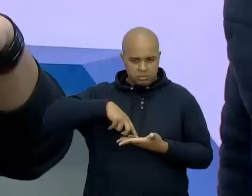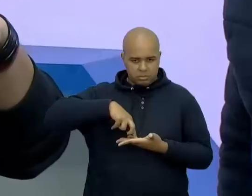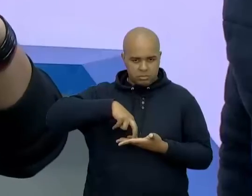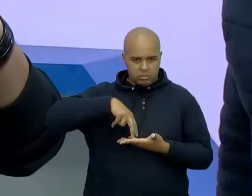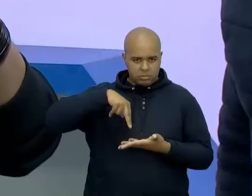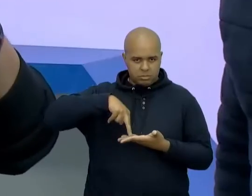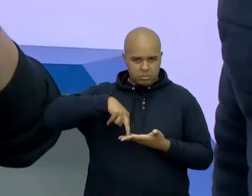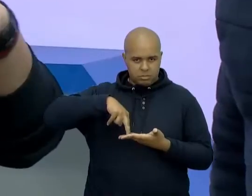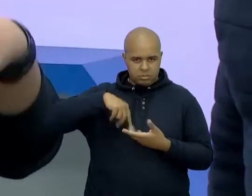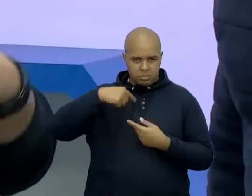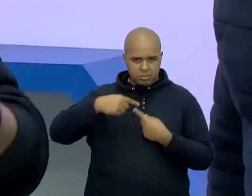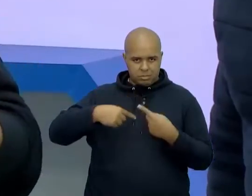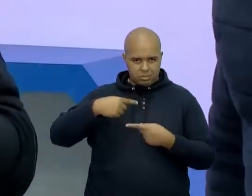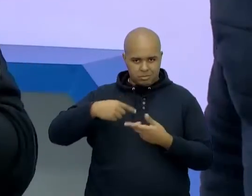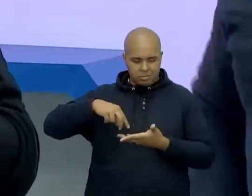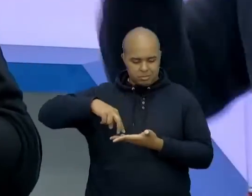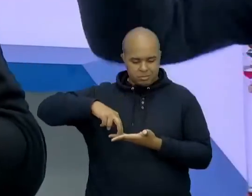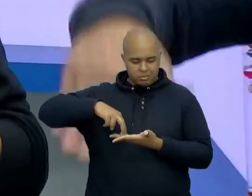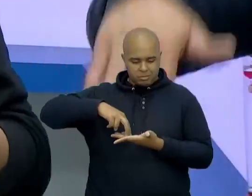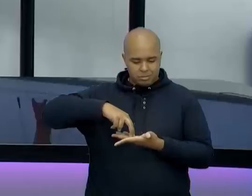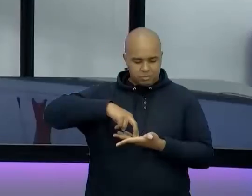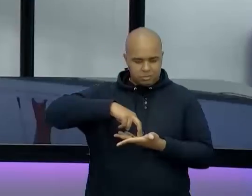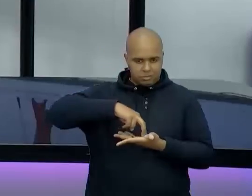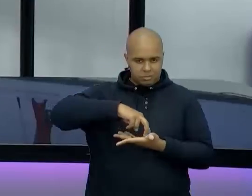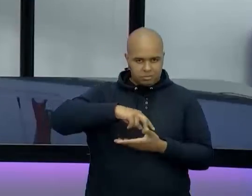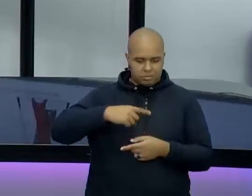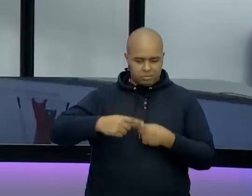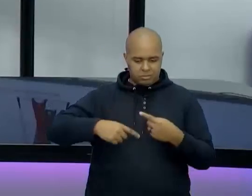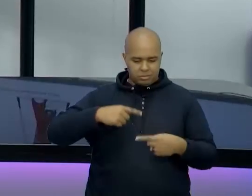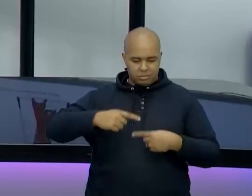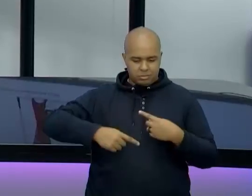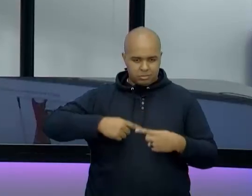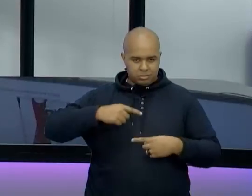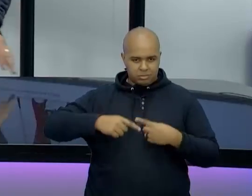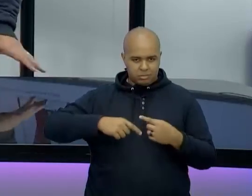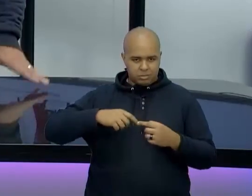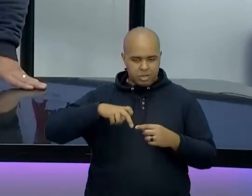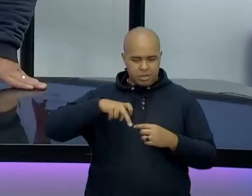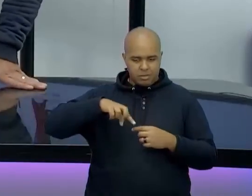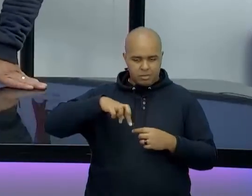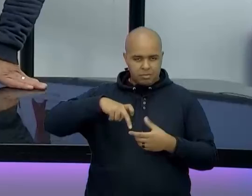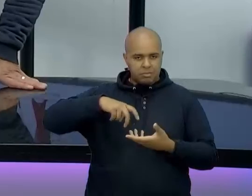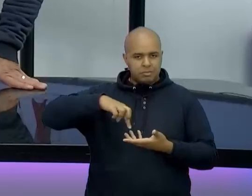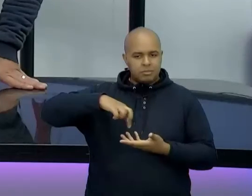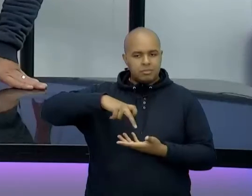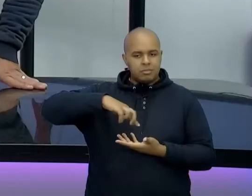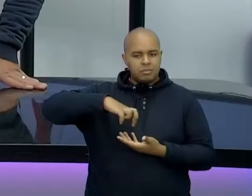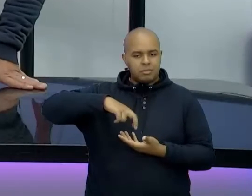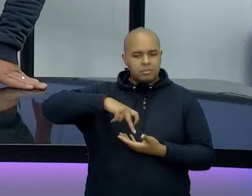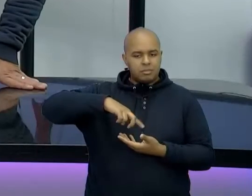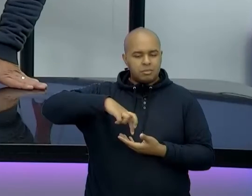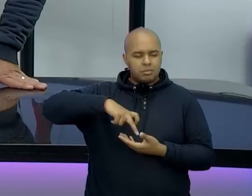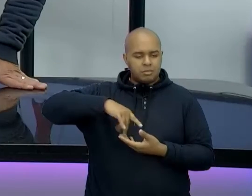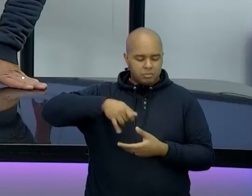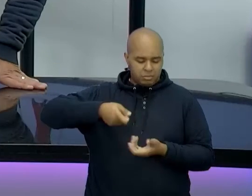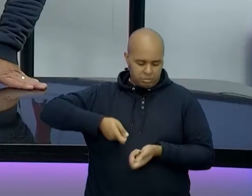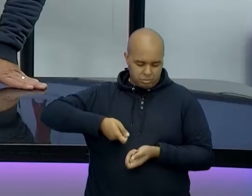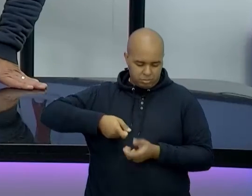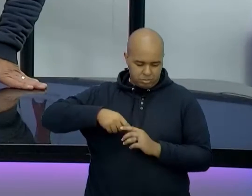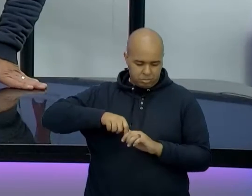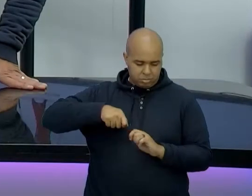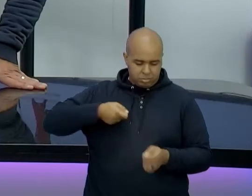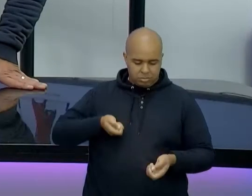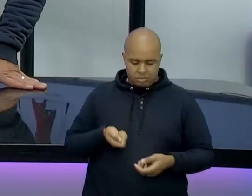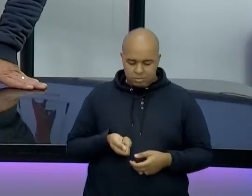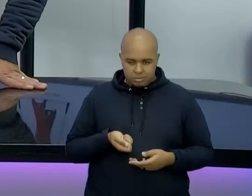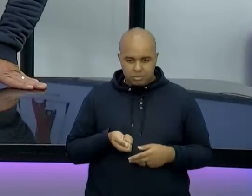presas numa roda. E aí quando ela girava, fazia um movimento de andar. Então eu acho que um ótimo exemplo para talvez